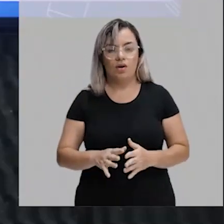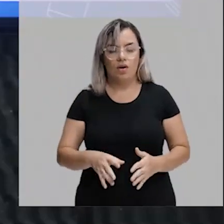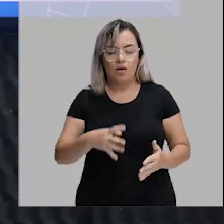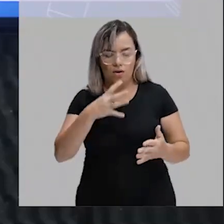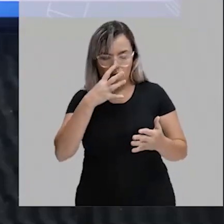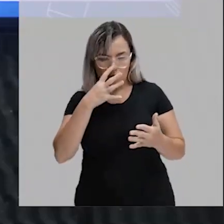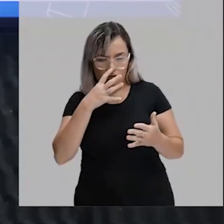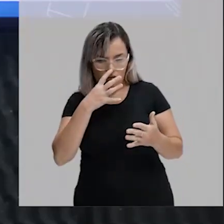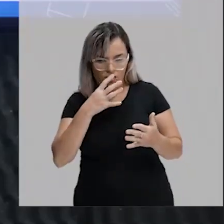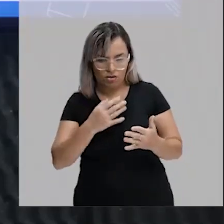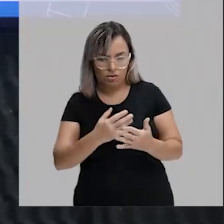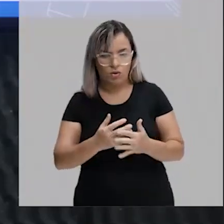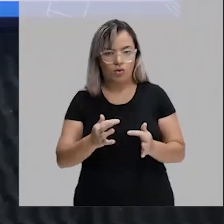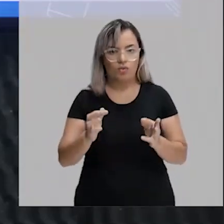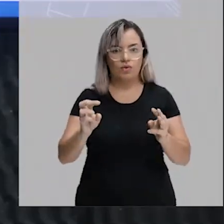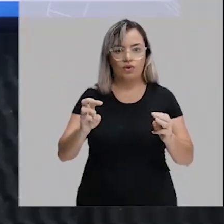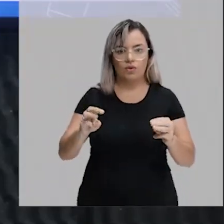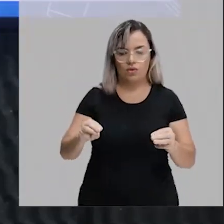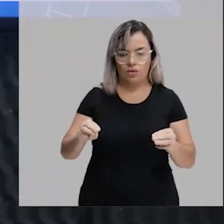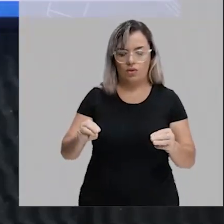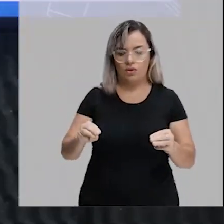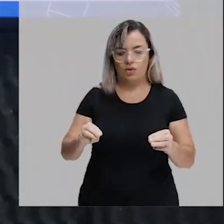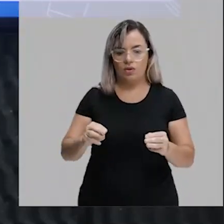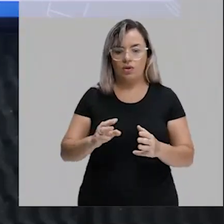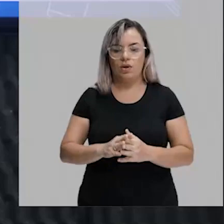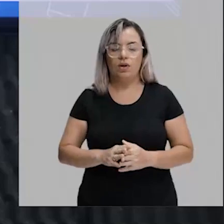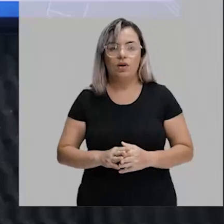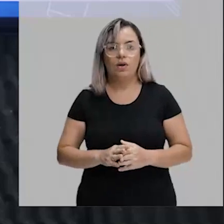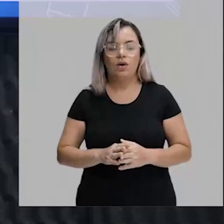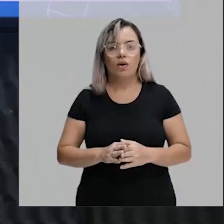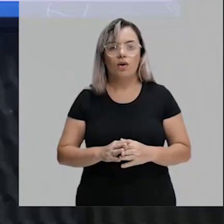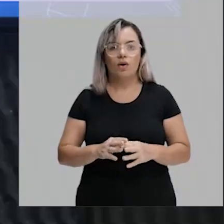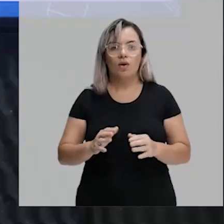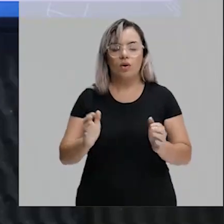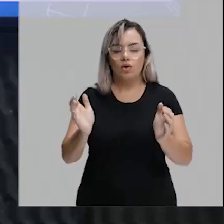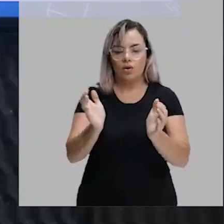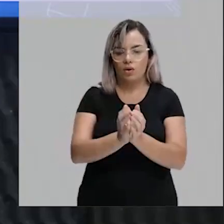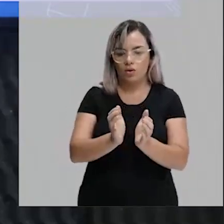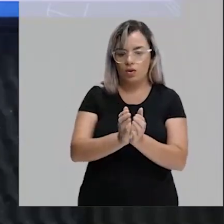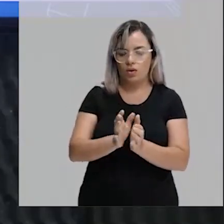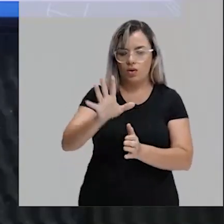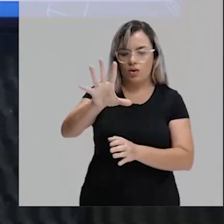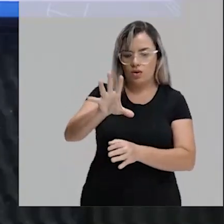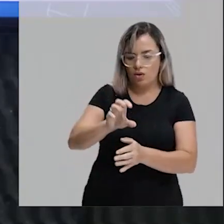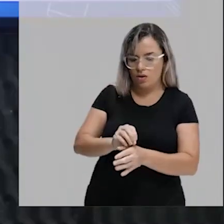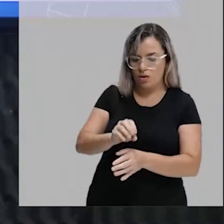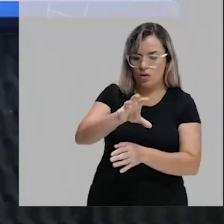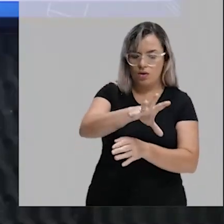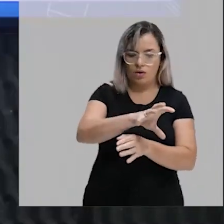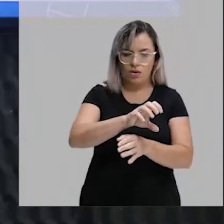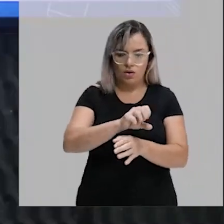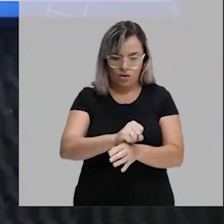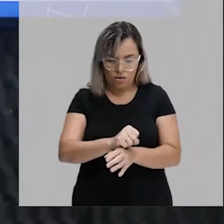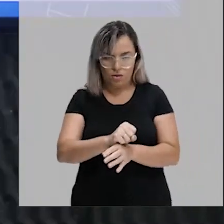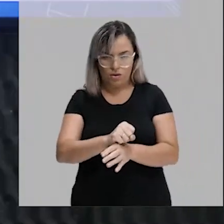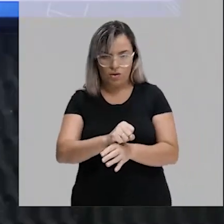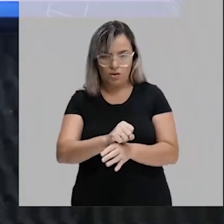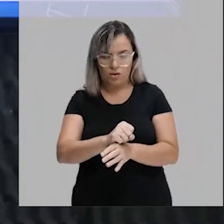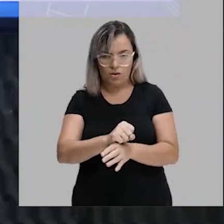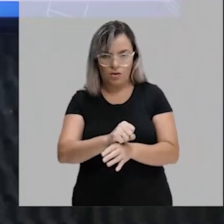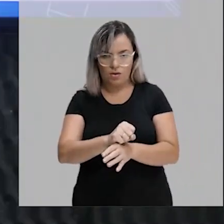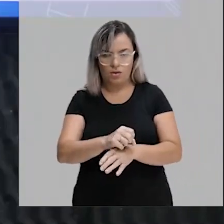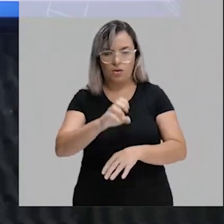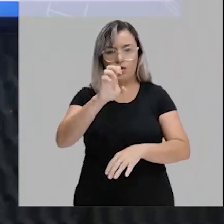Espanha, que eram vários reinos, o último reino a ser absolvido para poder se formar um